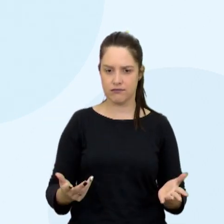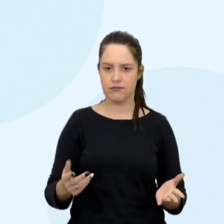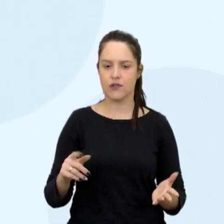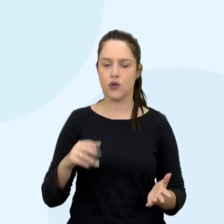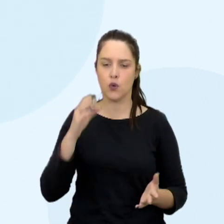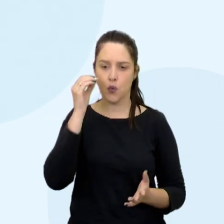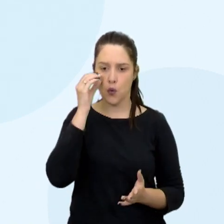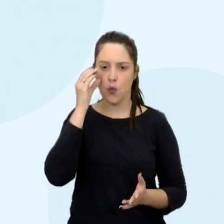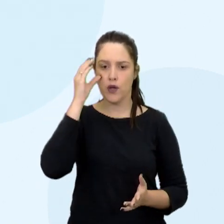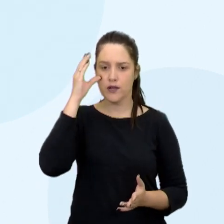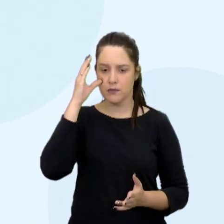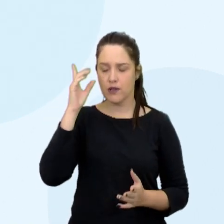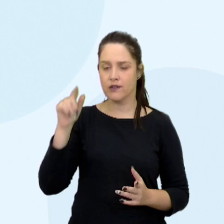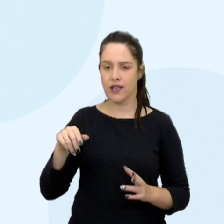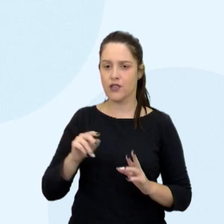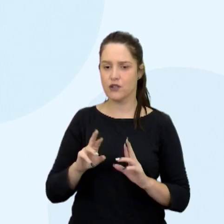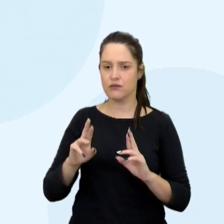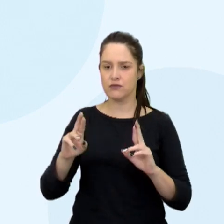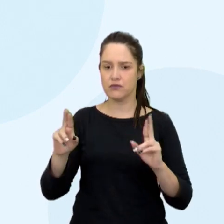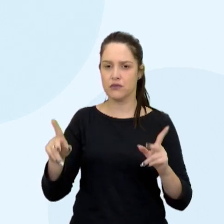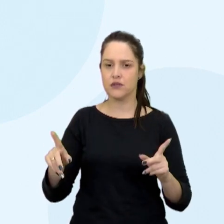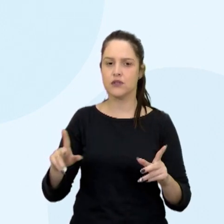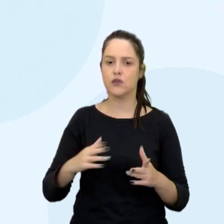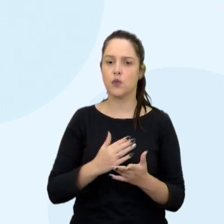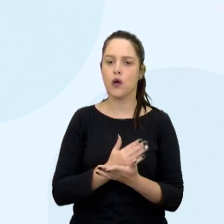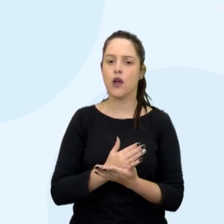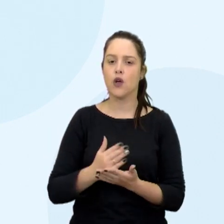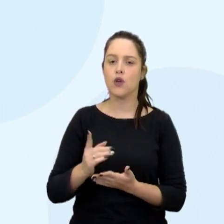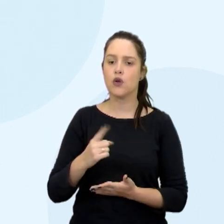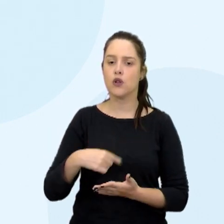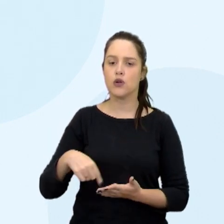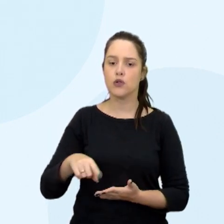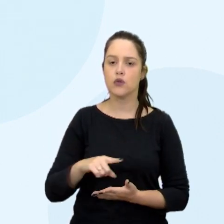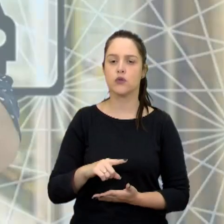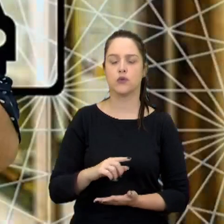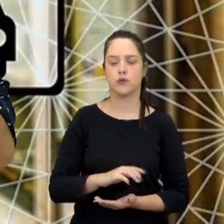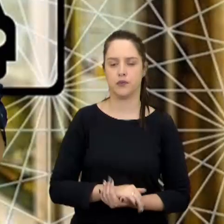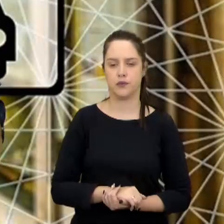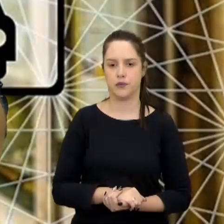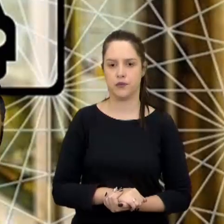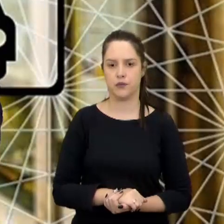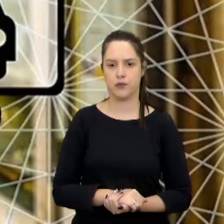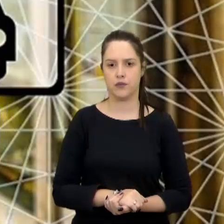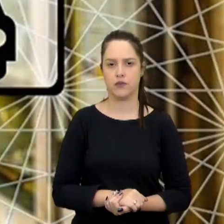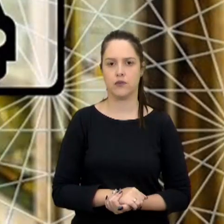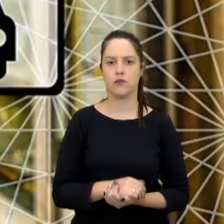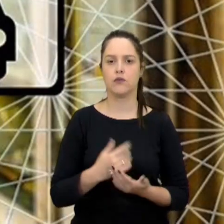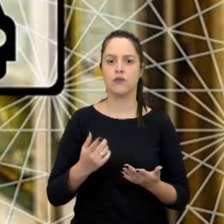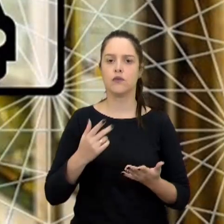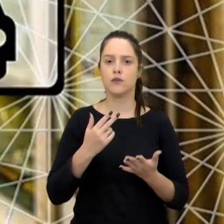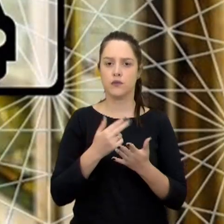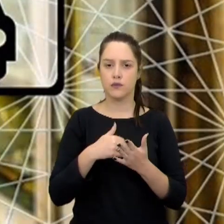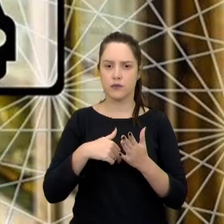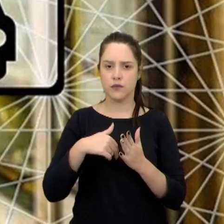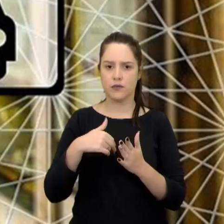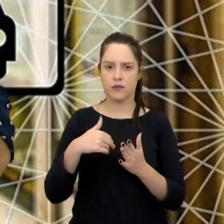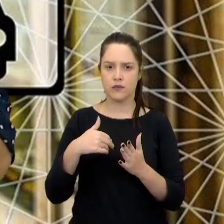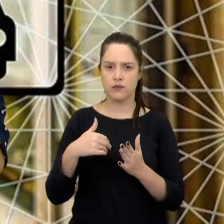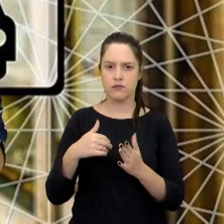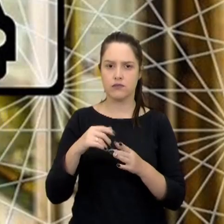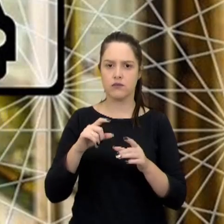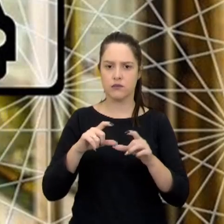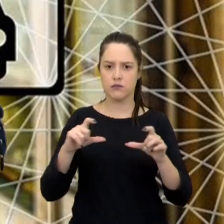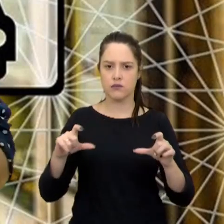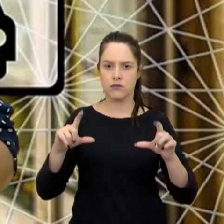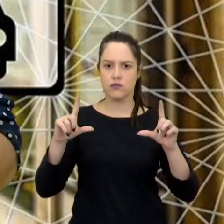mesmo. Essa é a diferença. Então, por exemplo, quando nós temos, Pro Mauro, um retrato, é quando eu estou